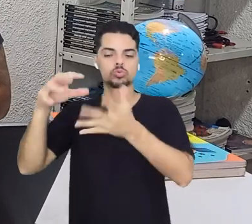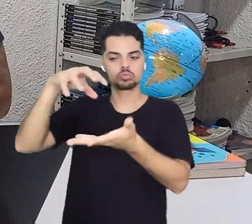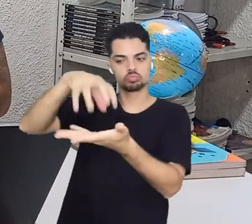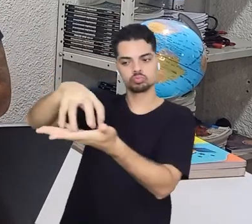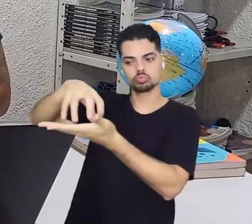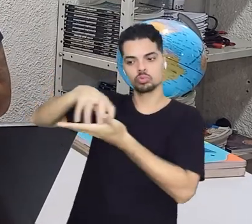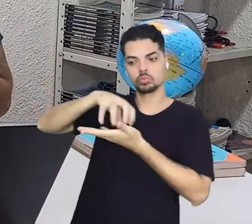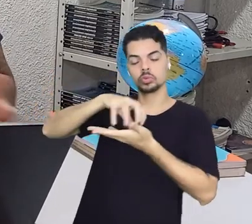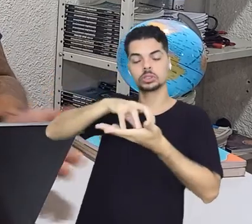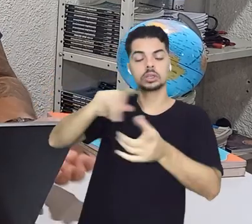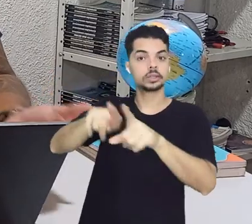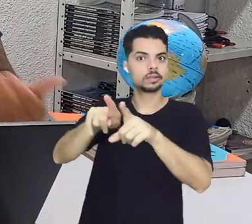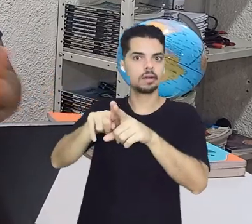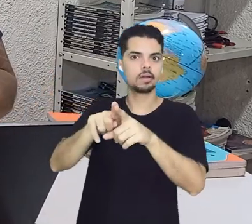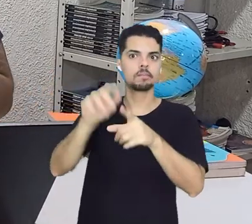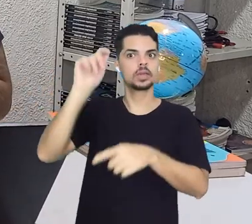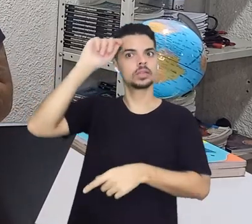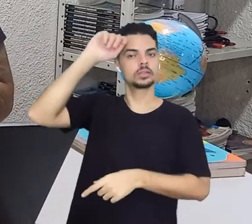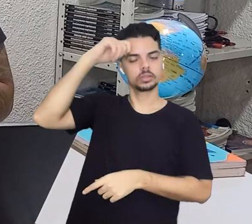existiam e também